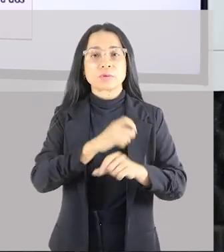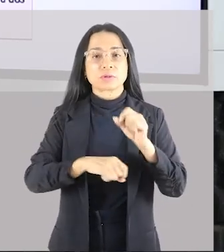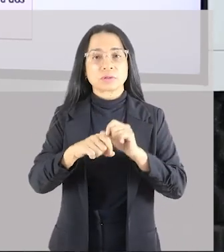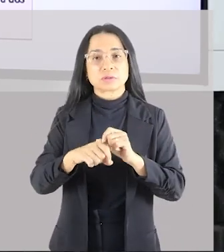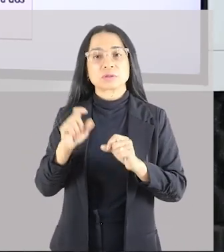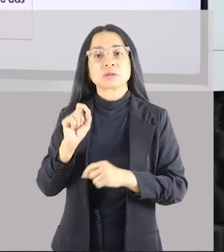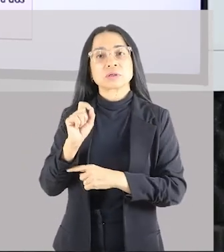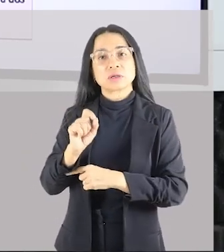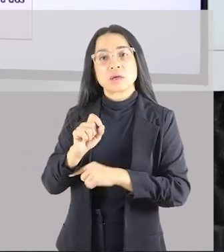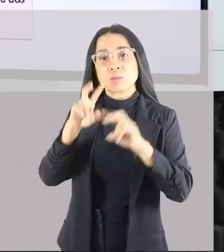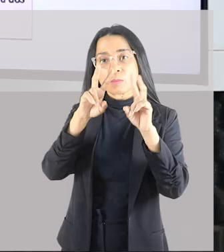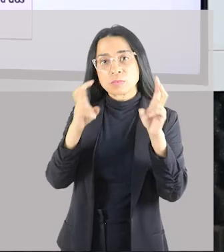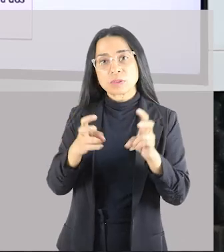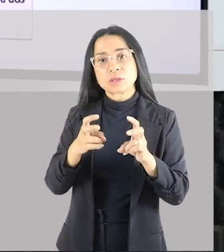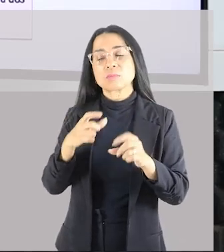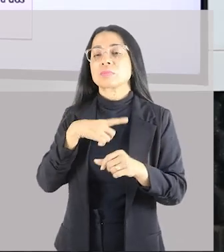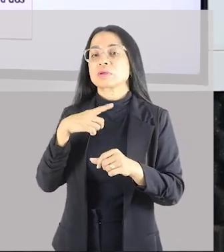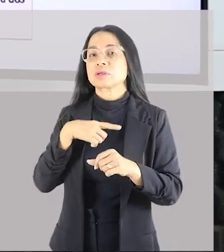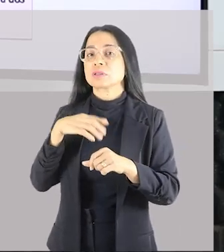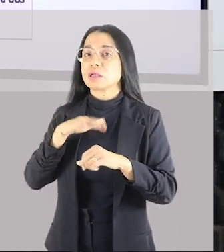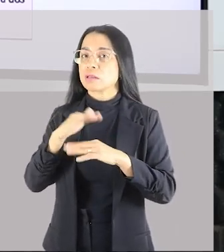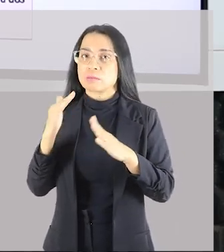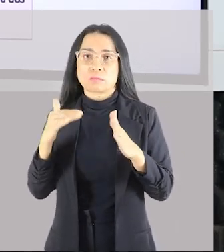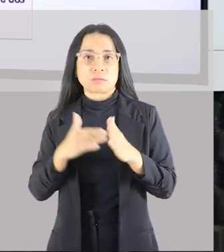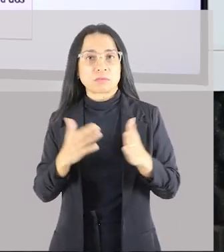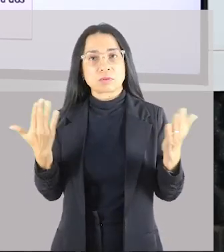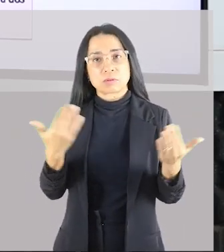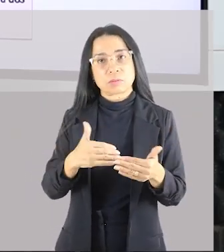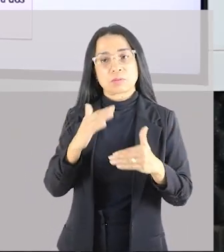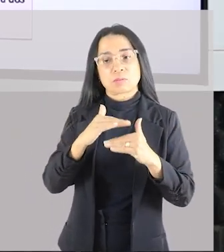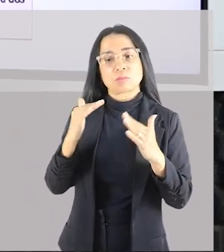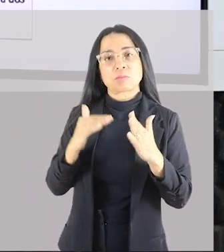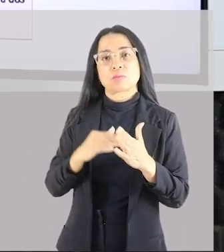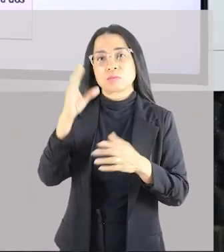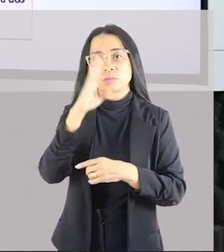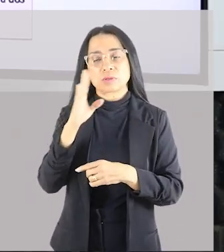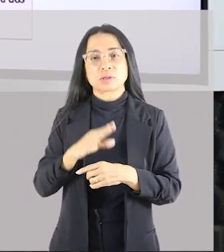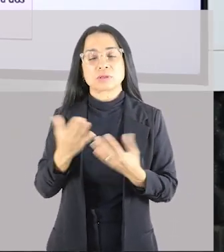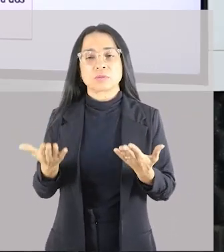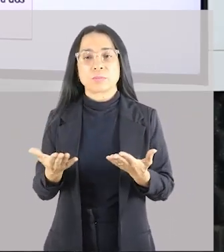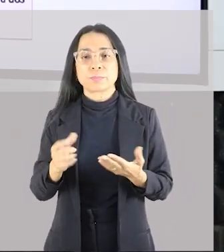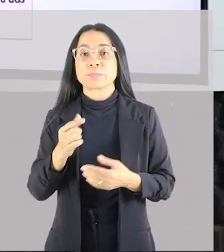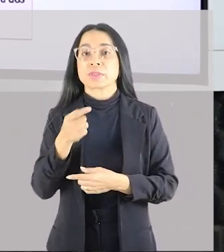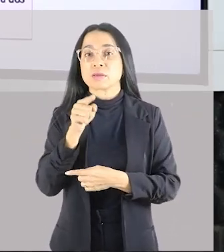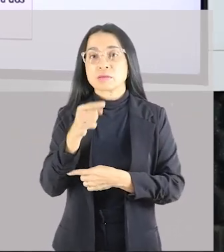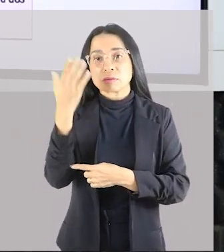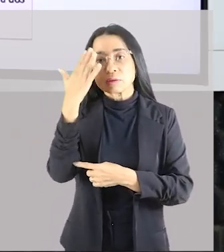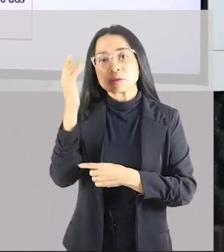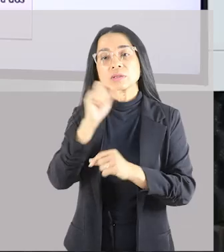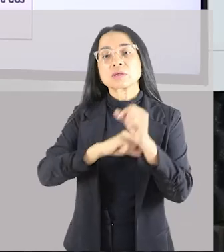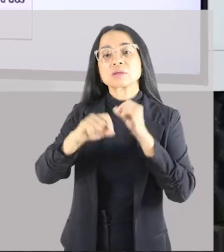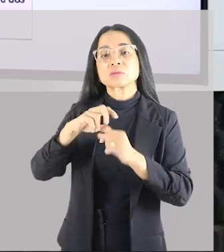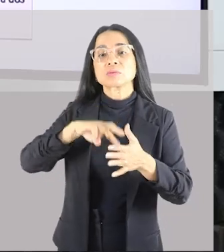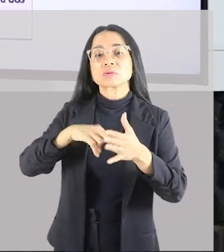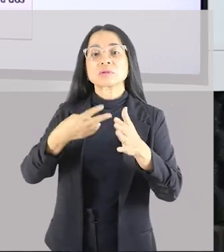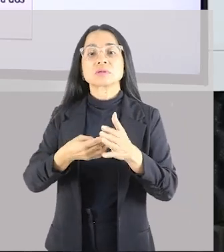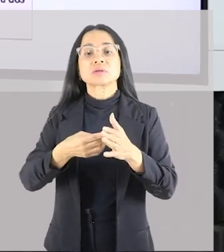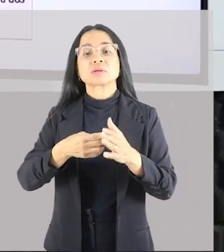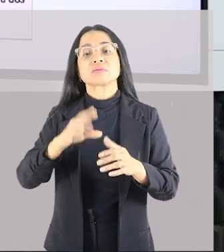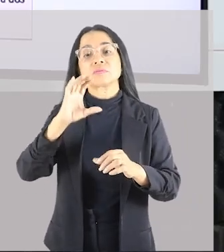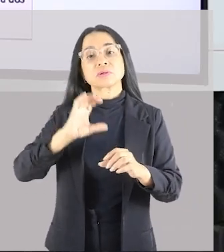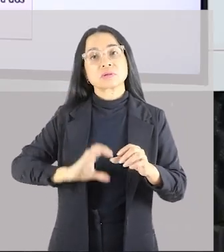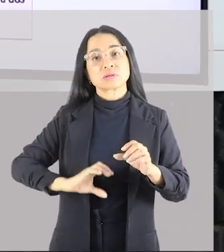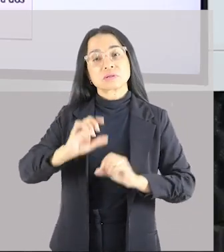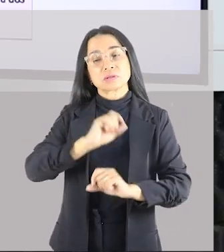um recorte que mais cai em todas as provas de todo o Brasil. À medida que você entende o que é cidadania e o